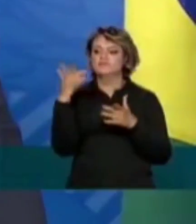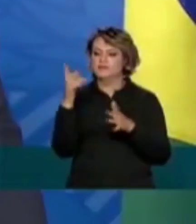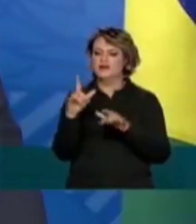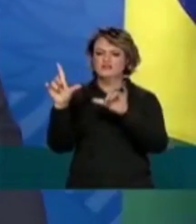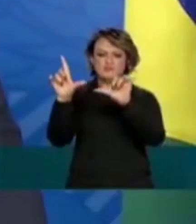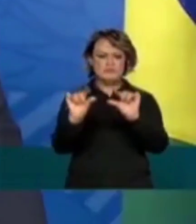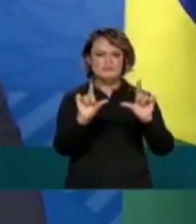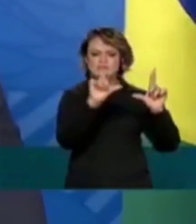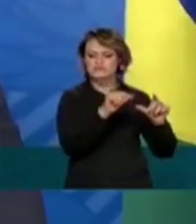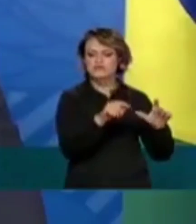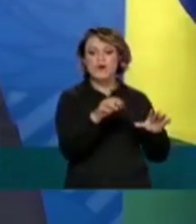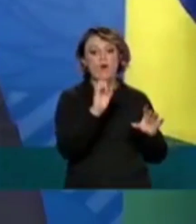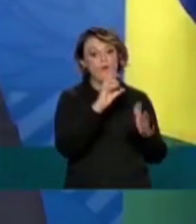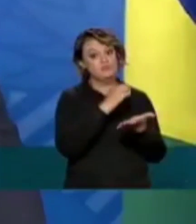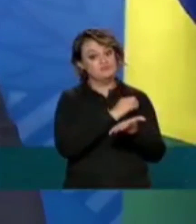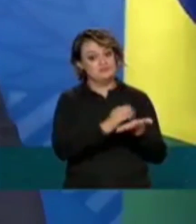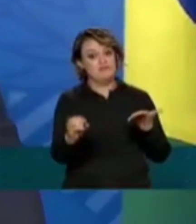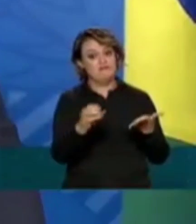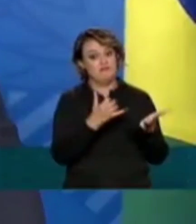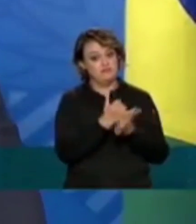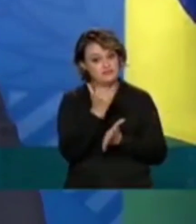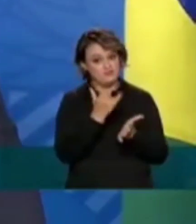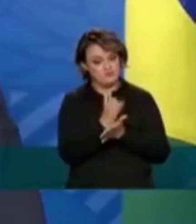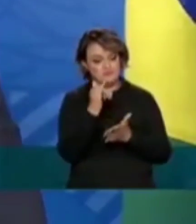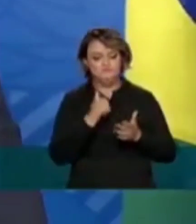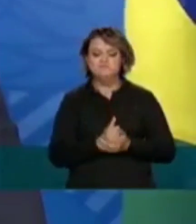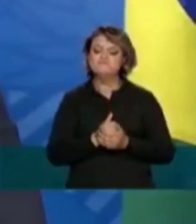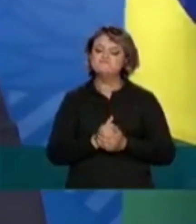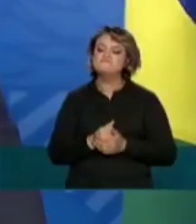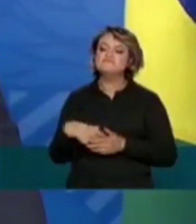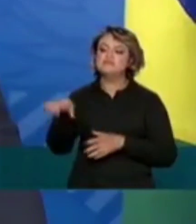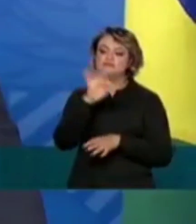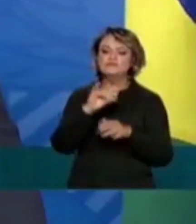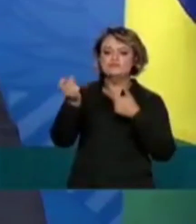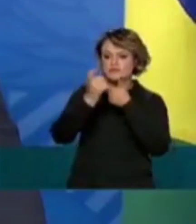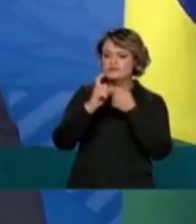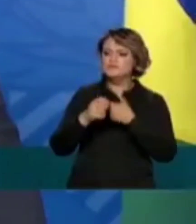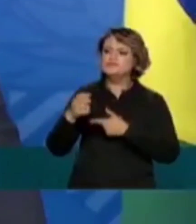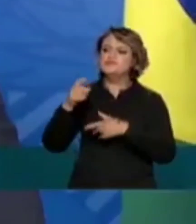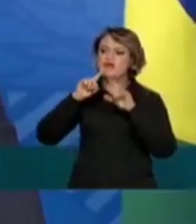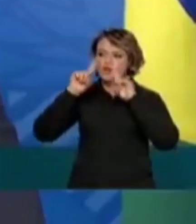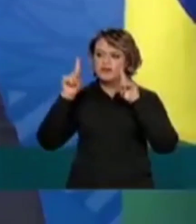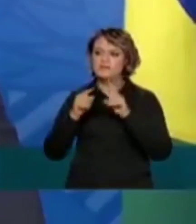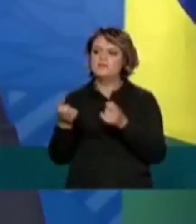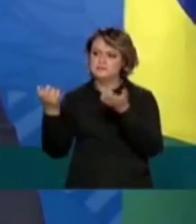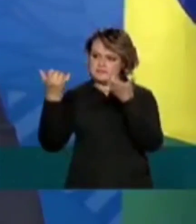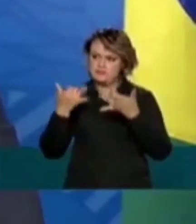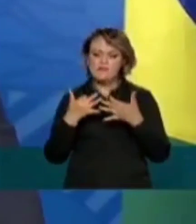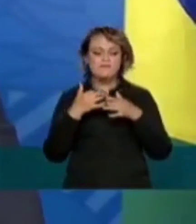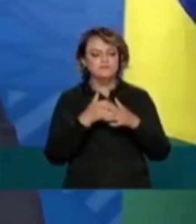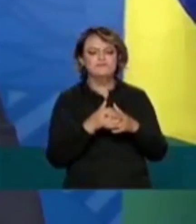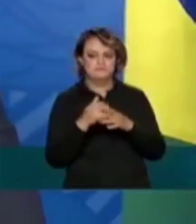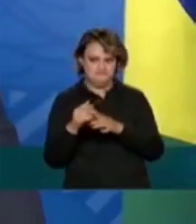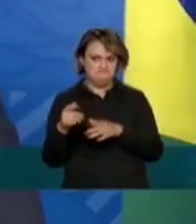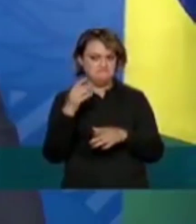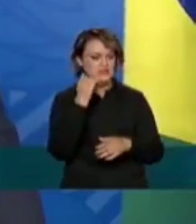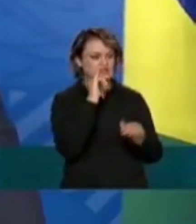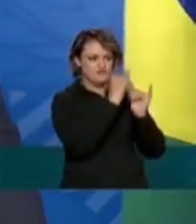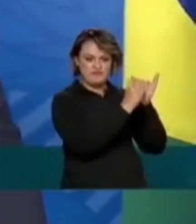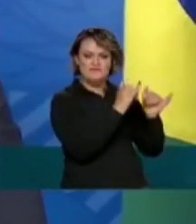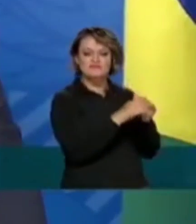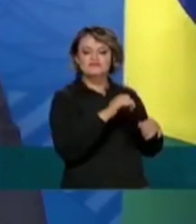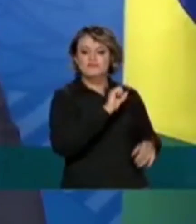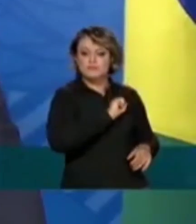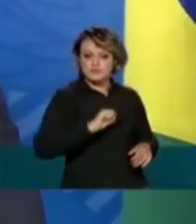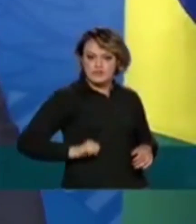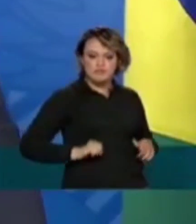desoneração importante. Então, acolhemos as reivindicações do Poder Executivo, levaremos ao Senado Federal, a todos os senadores,